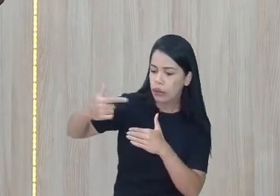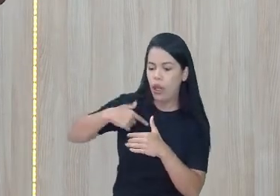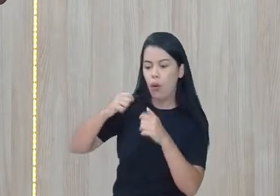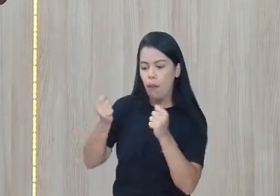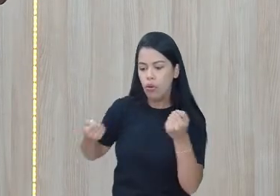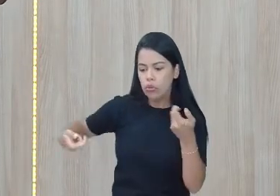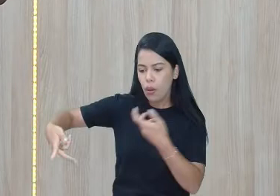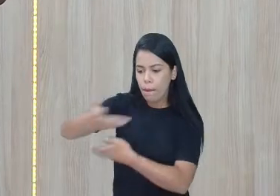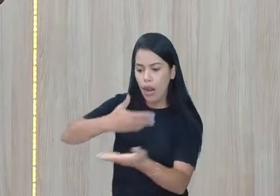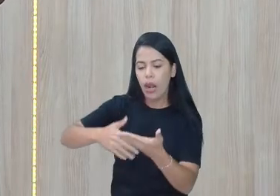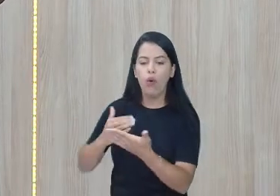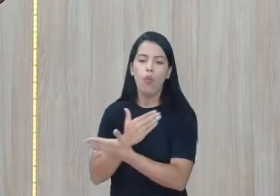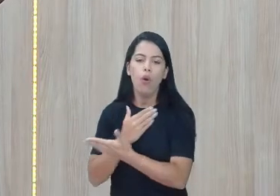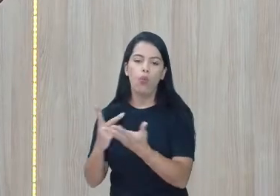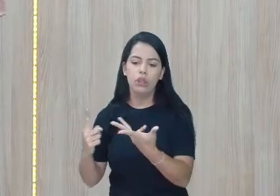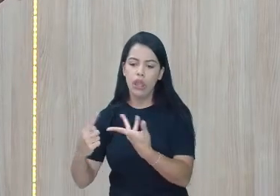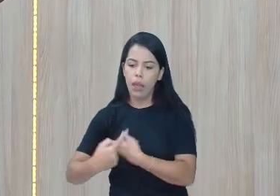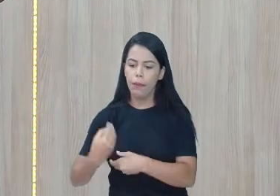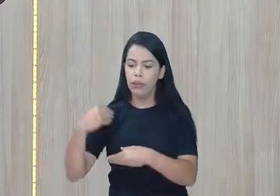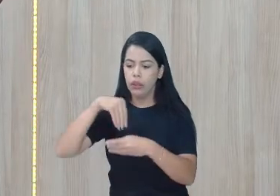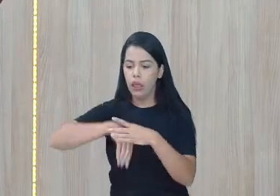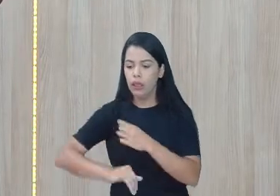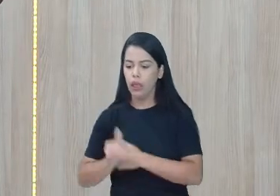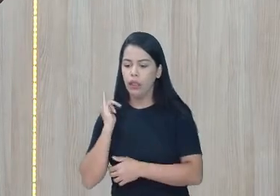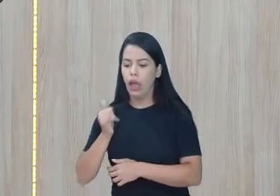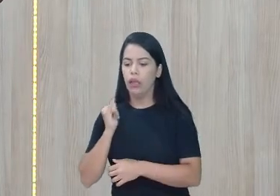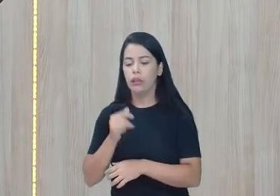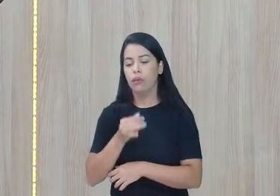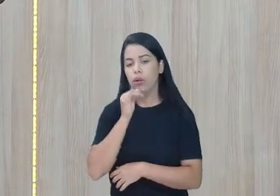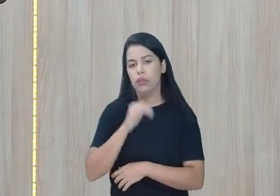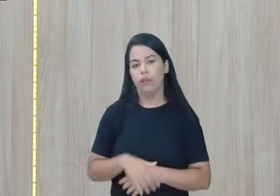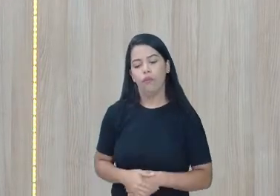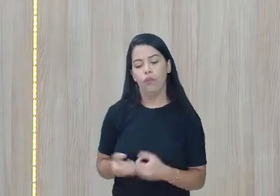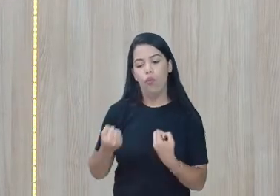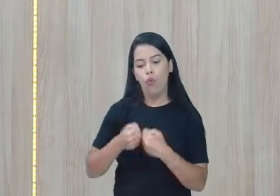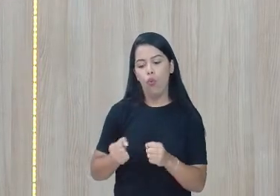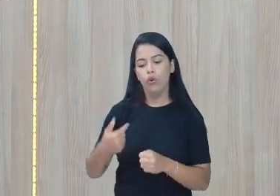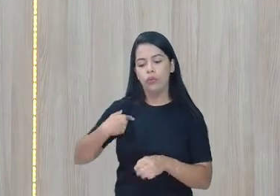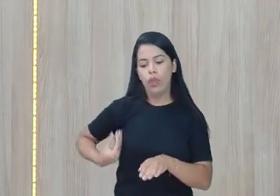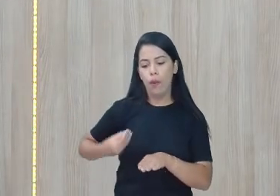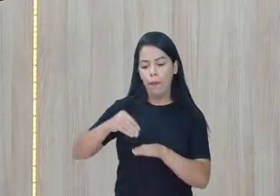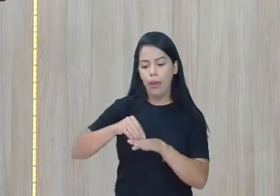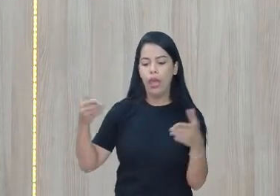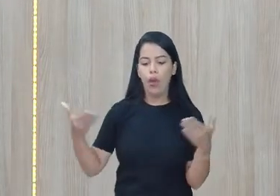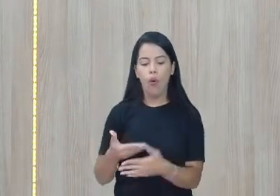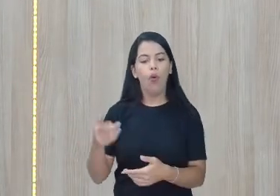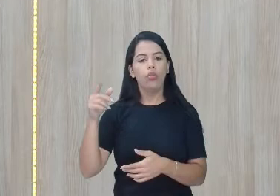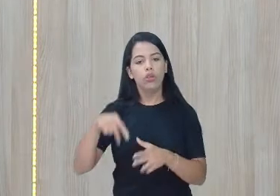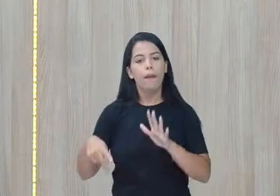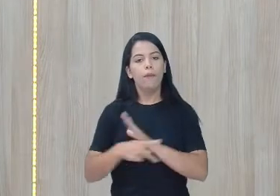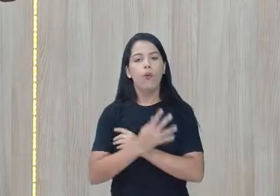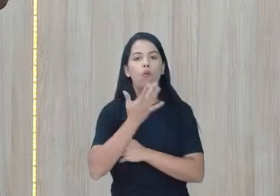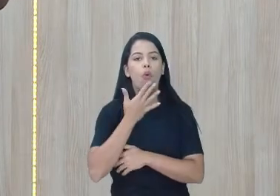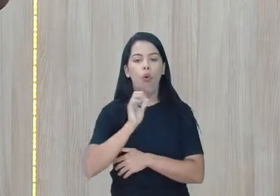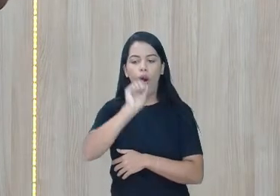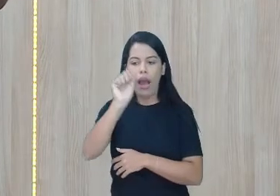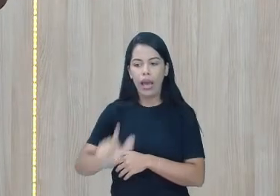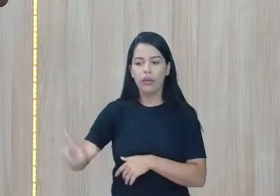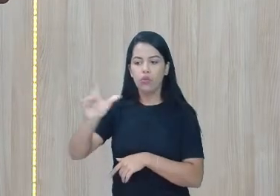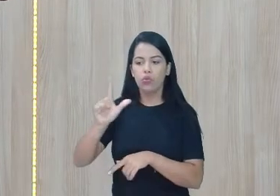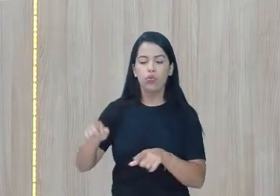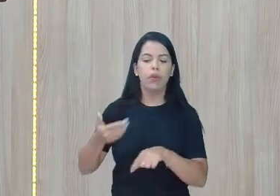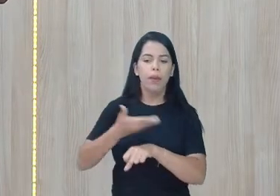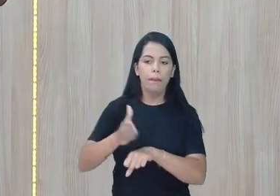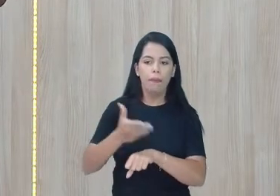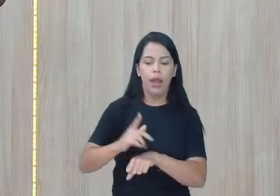com alguns elementos de narrativa. Então, por exemplo, o ônibus que eu peguei hoje de manhã era azul com branco, tinha uma faixa amarela,